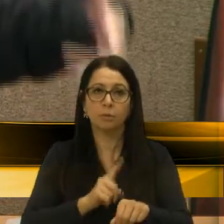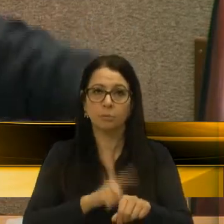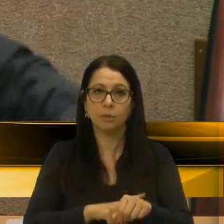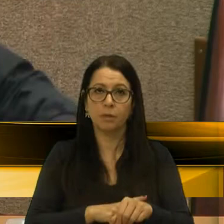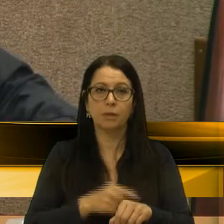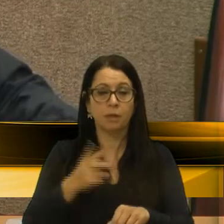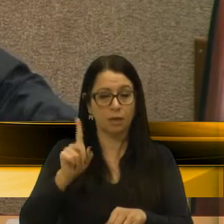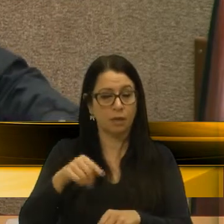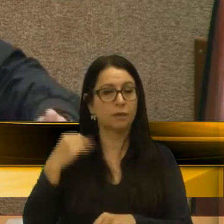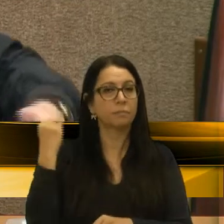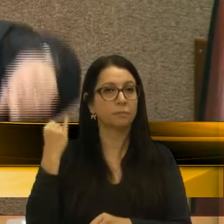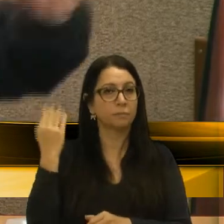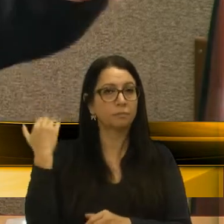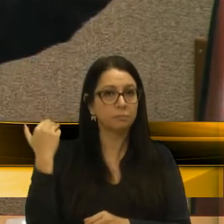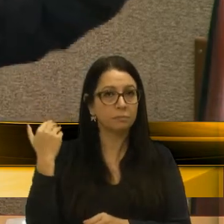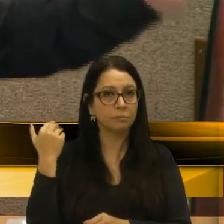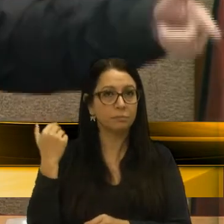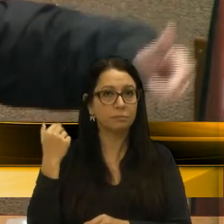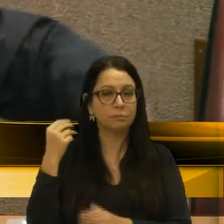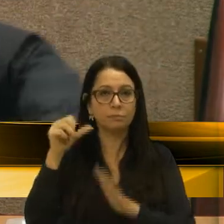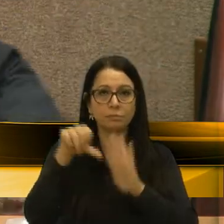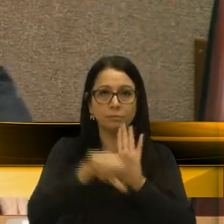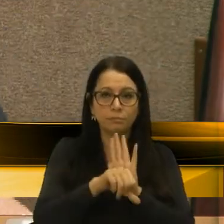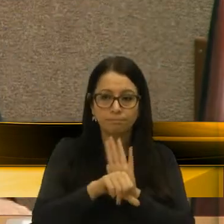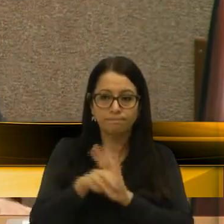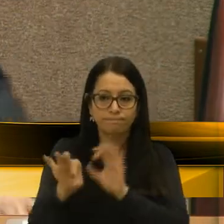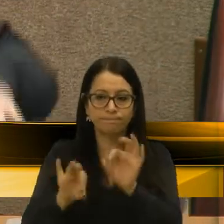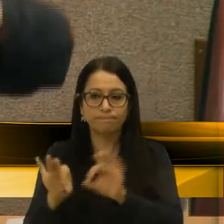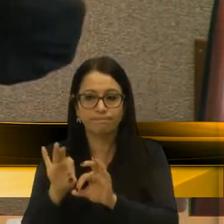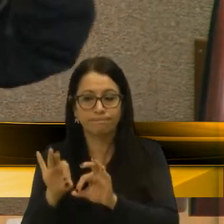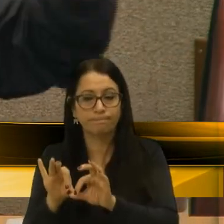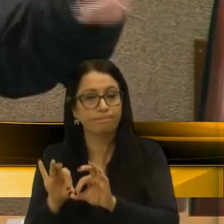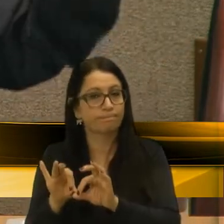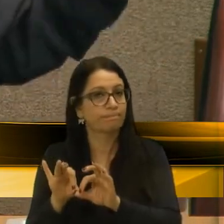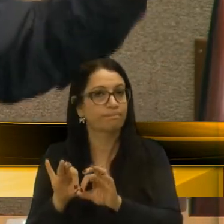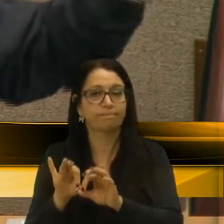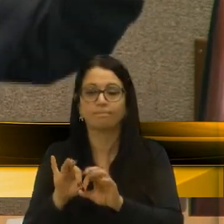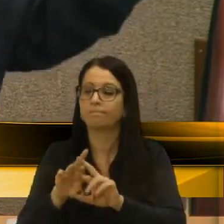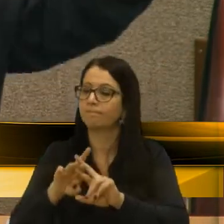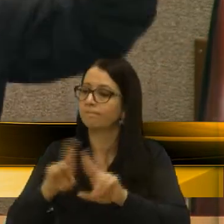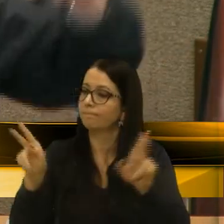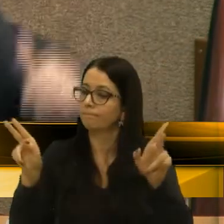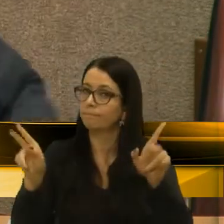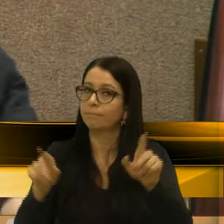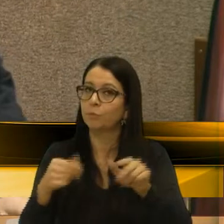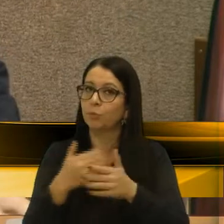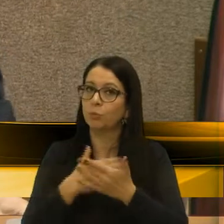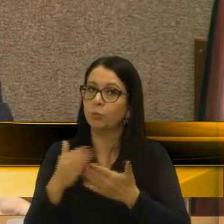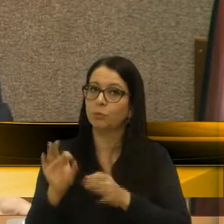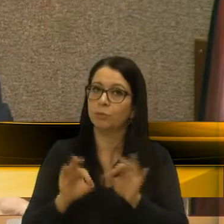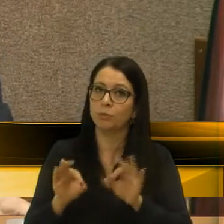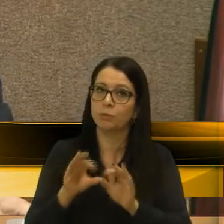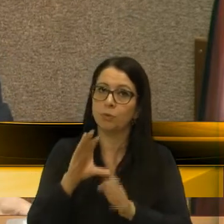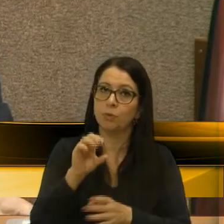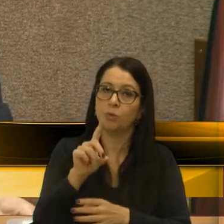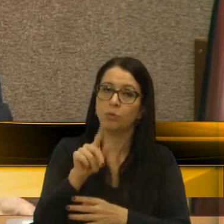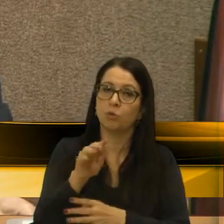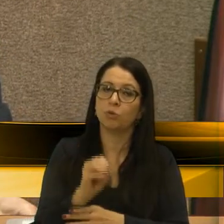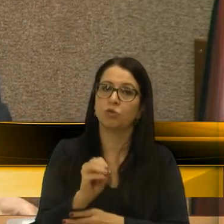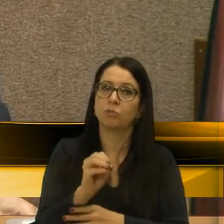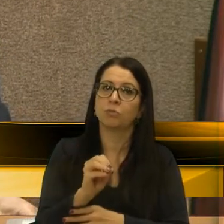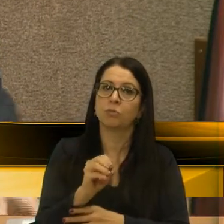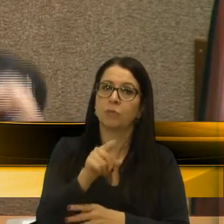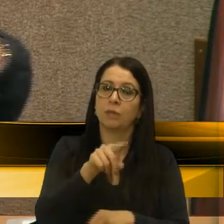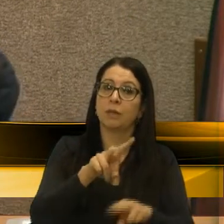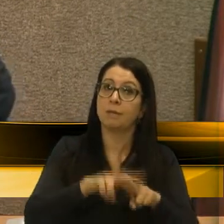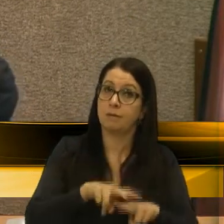era importante, mas o crime organizado ele é completamente diferente de quando foi elaborado o Código Penal.